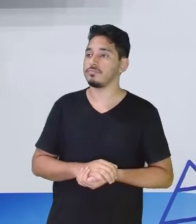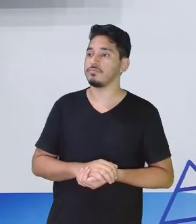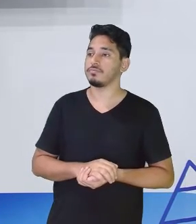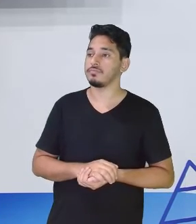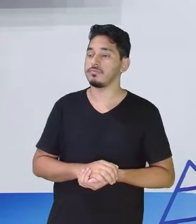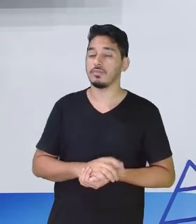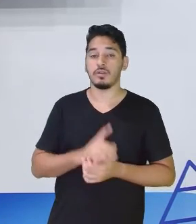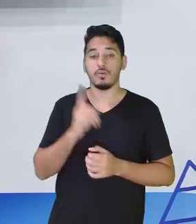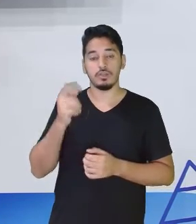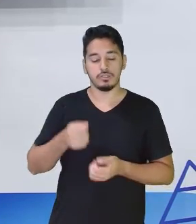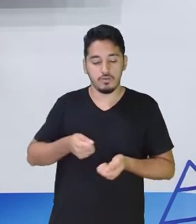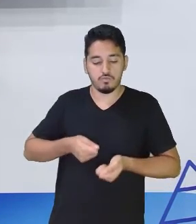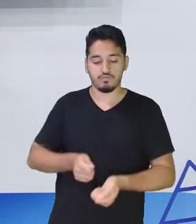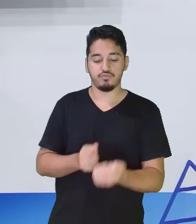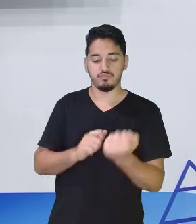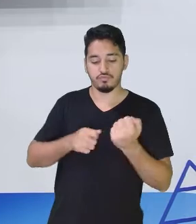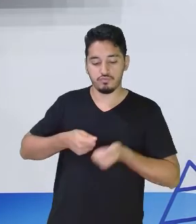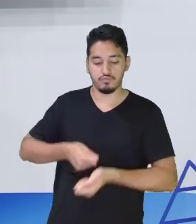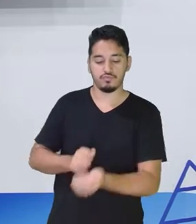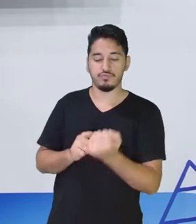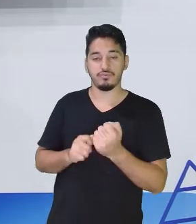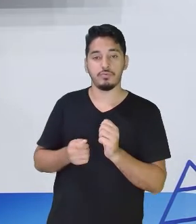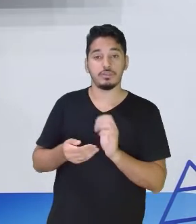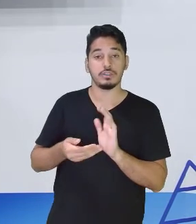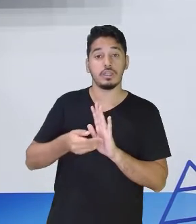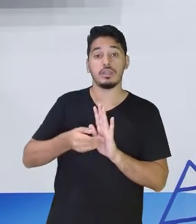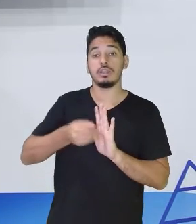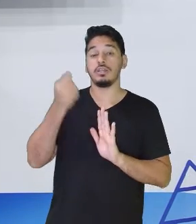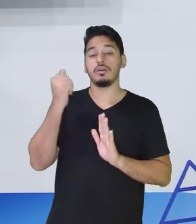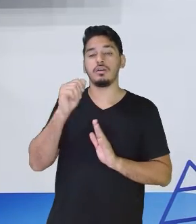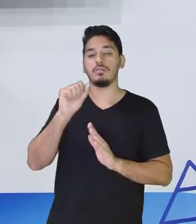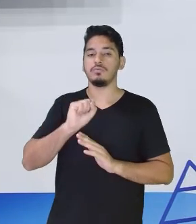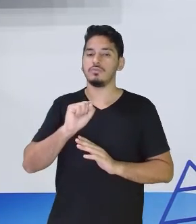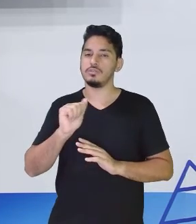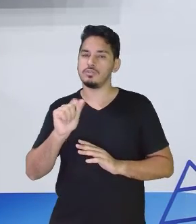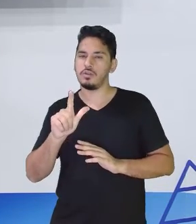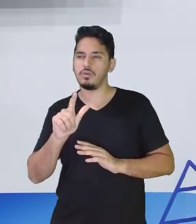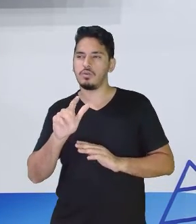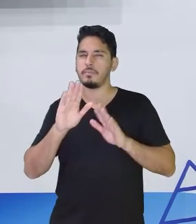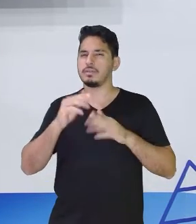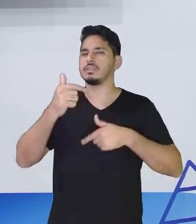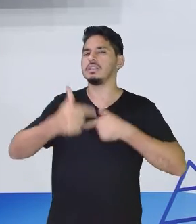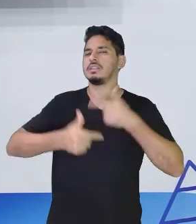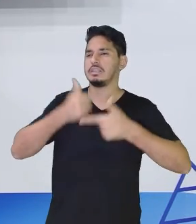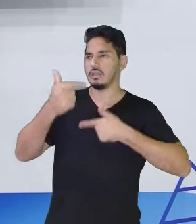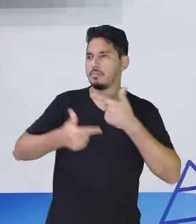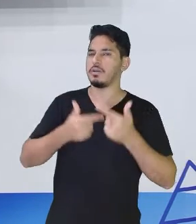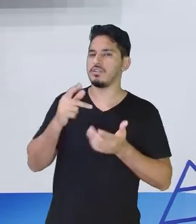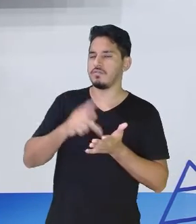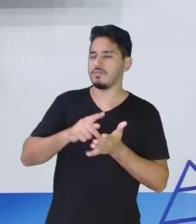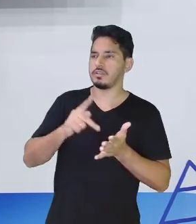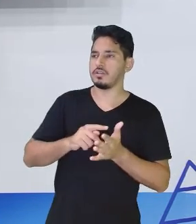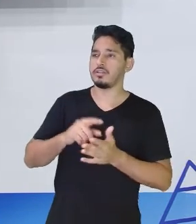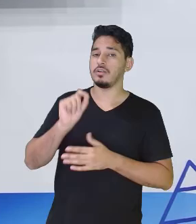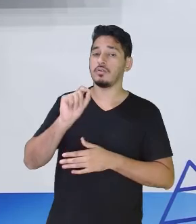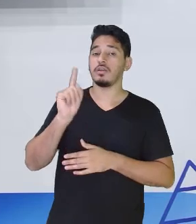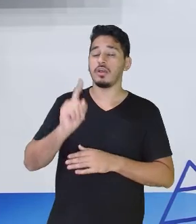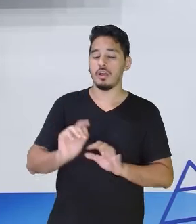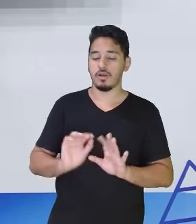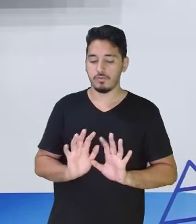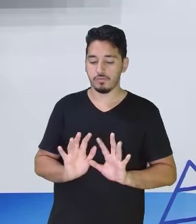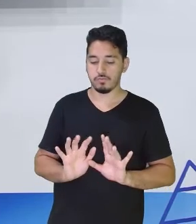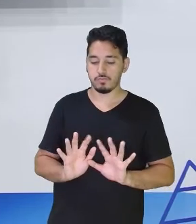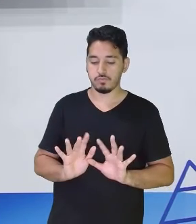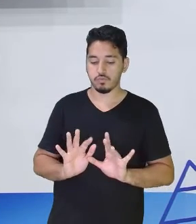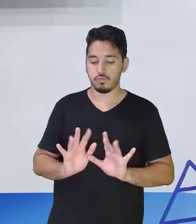com essas pás, eles começam a retirar esse sal. Mas quem trabalha mesmo aí é a questão da